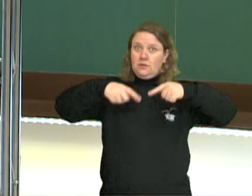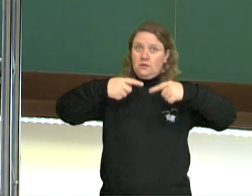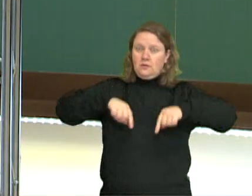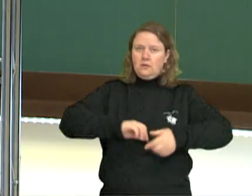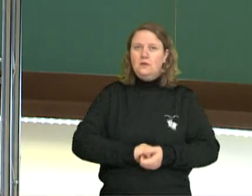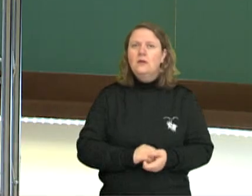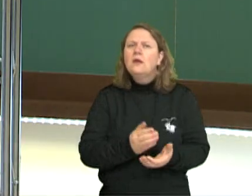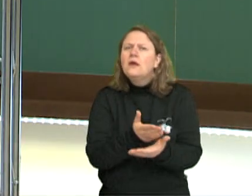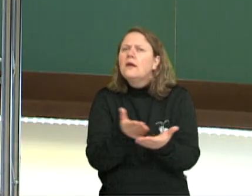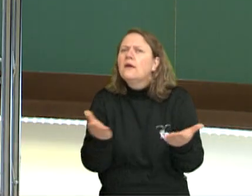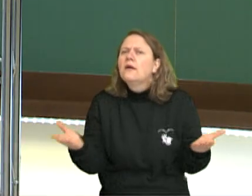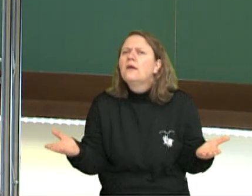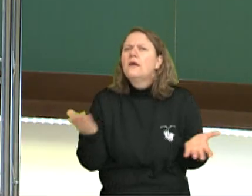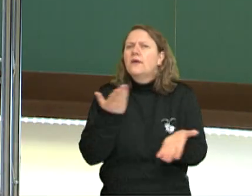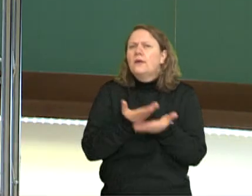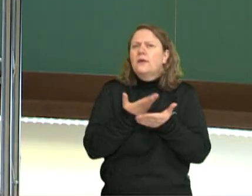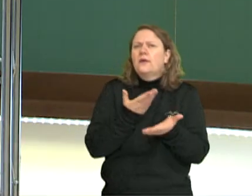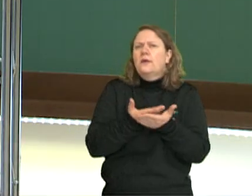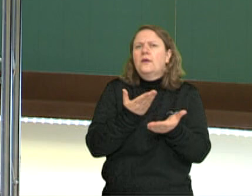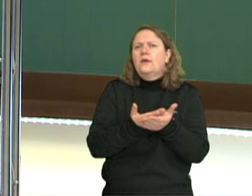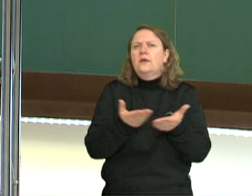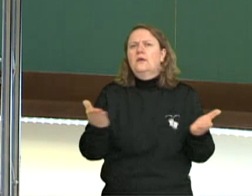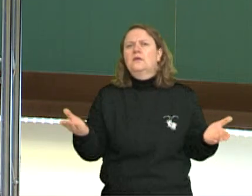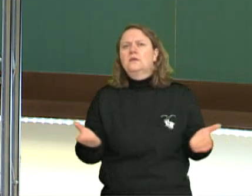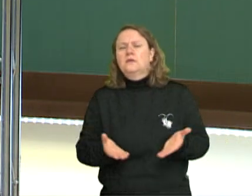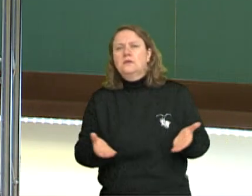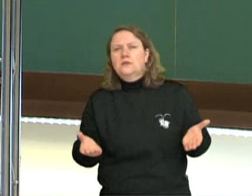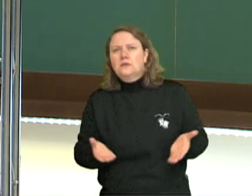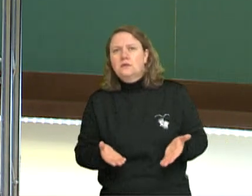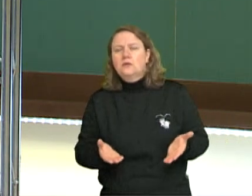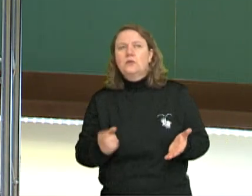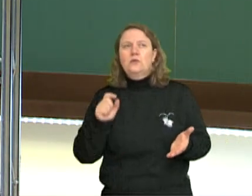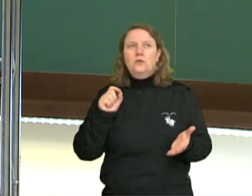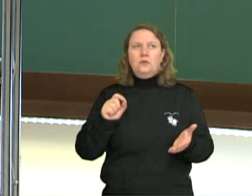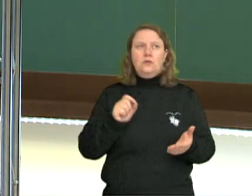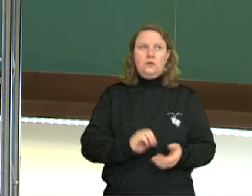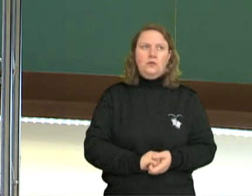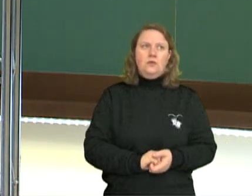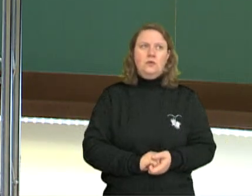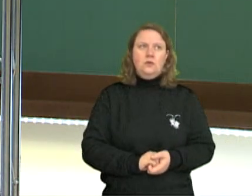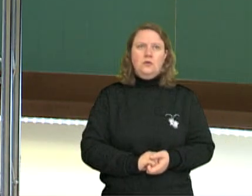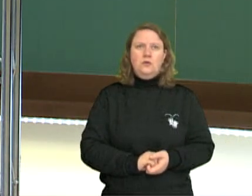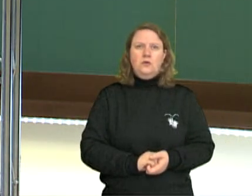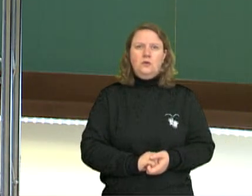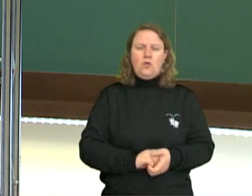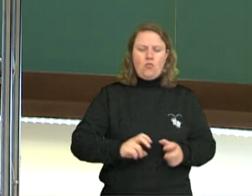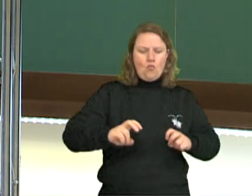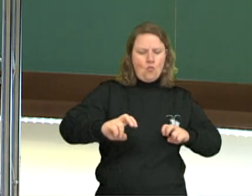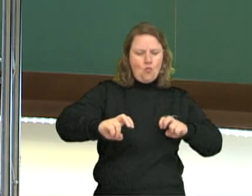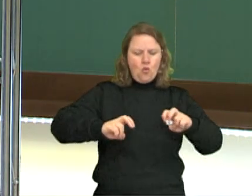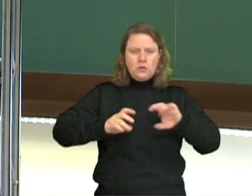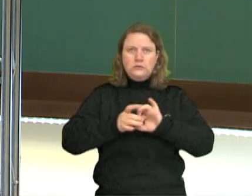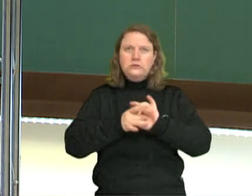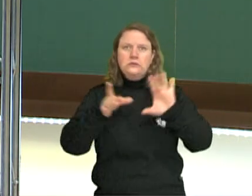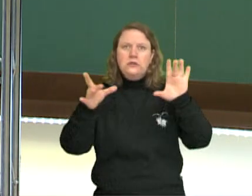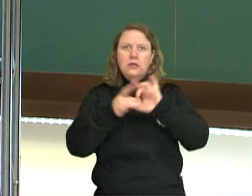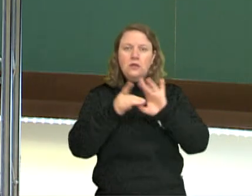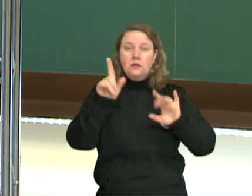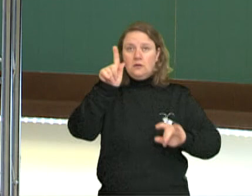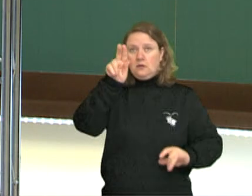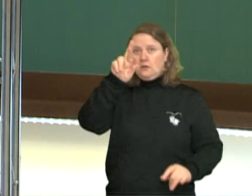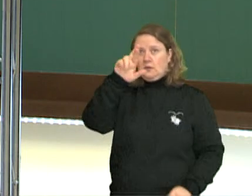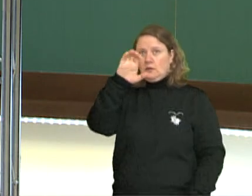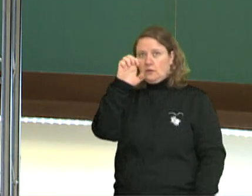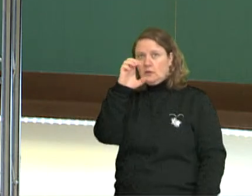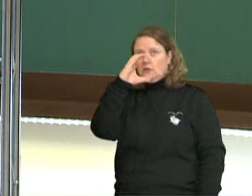o que nós estudamos até agora? Então, nós estudamos luta de estilo livre e greco-romana. Vimos